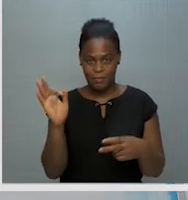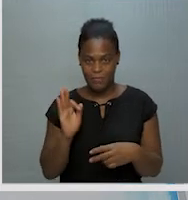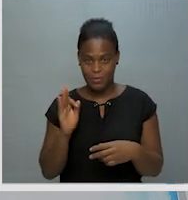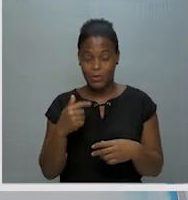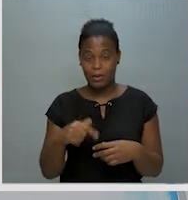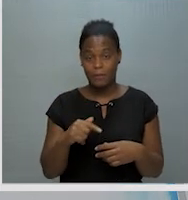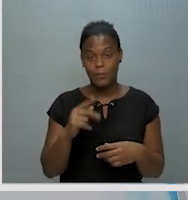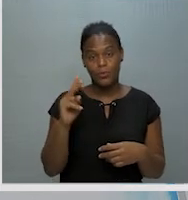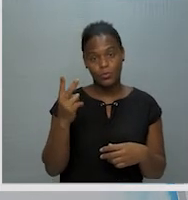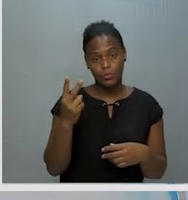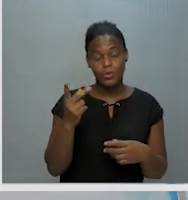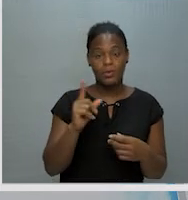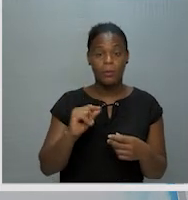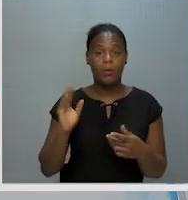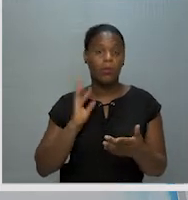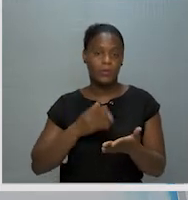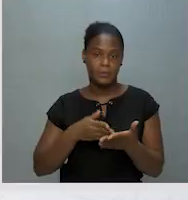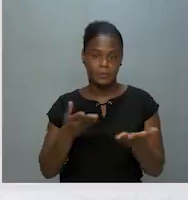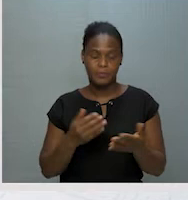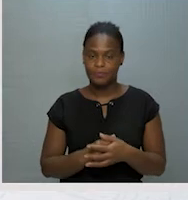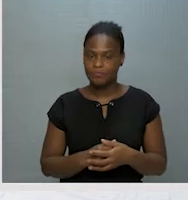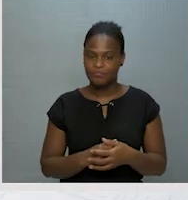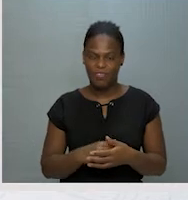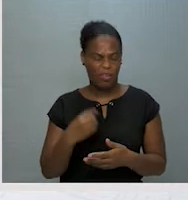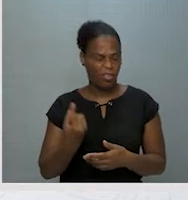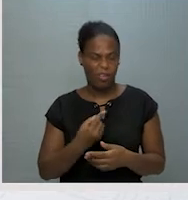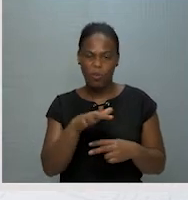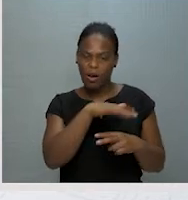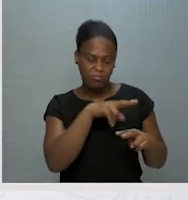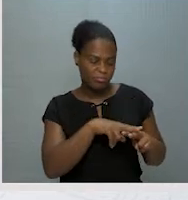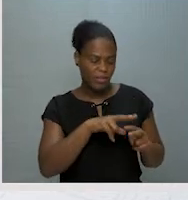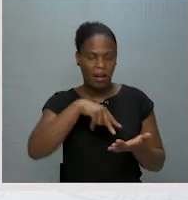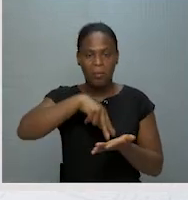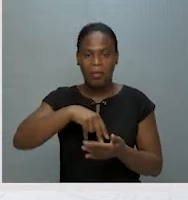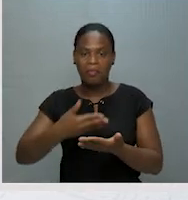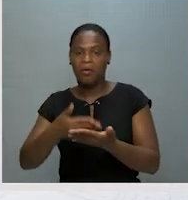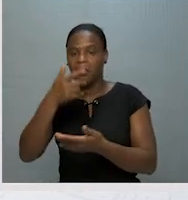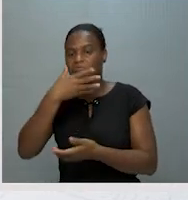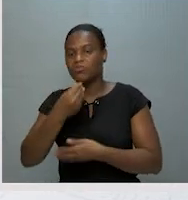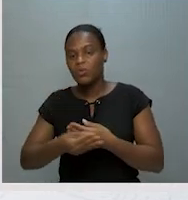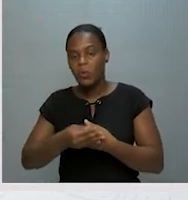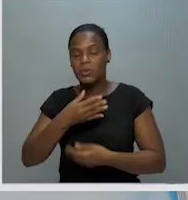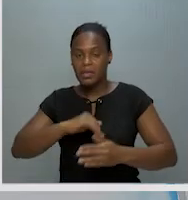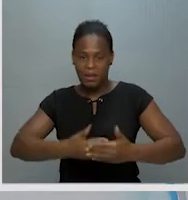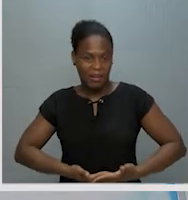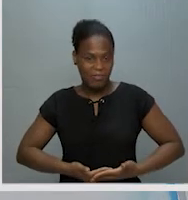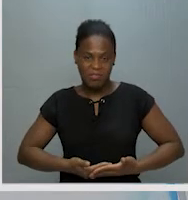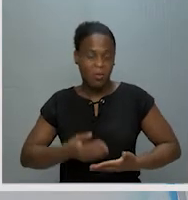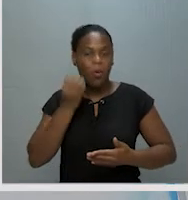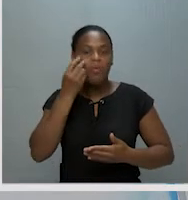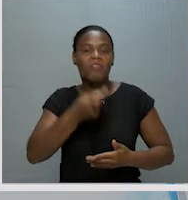aqui, a segunda e a última. Não devo ceder o meu lugar a idosos e grávidas. Como é que